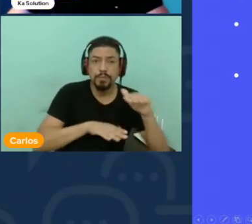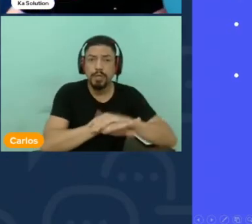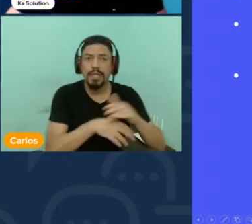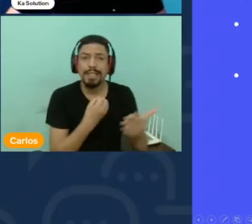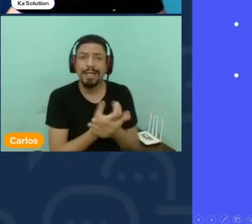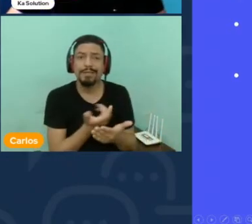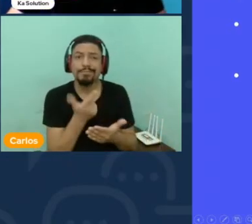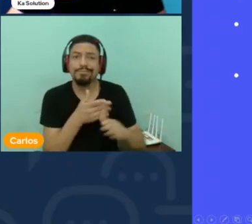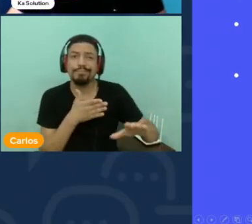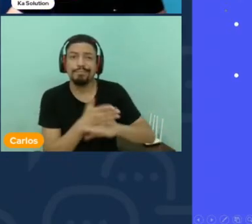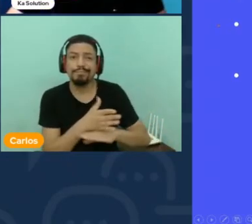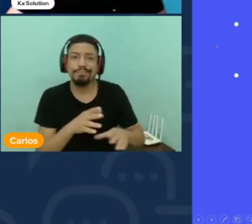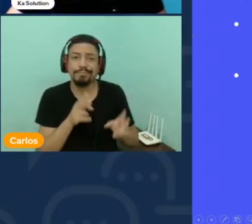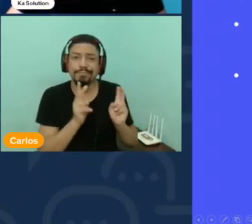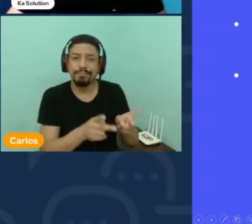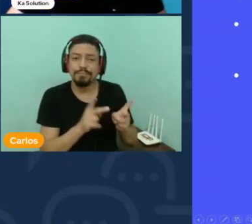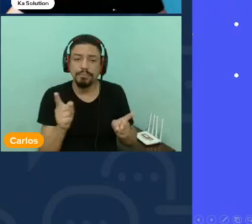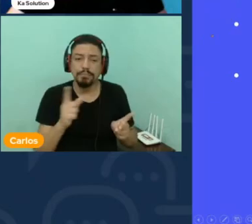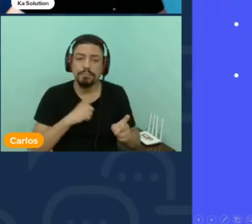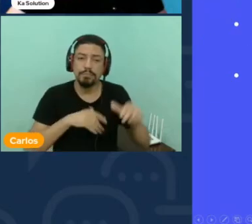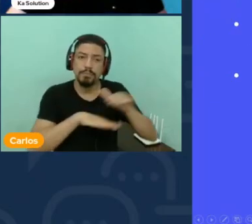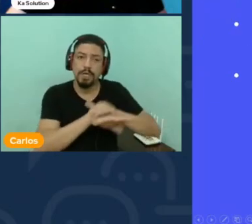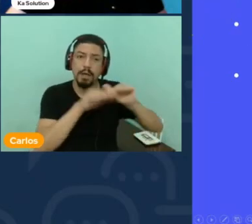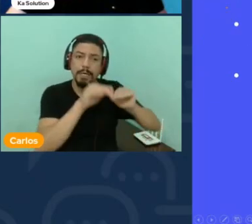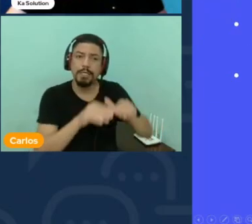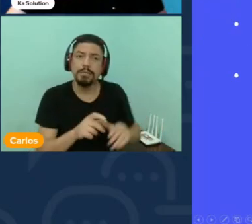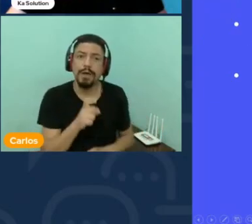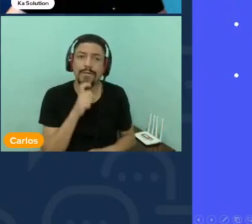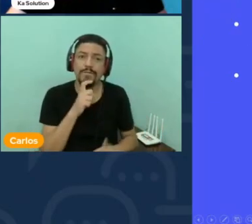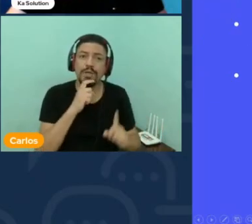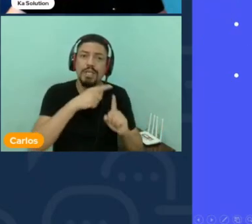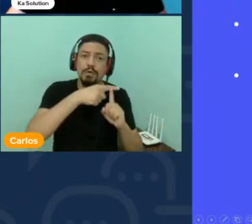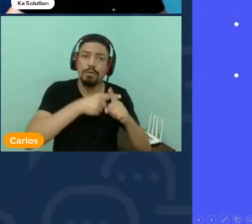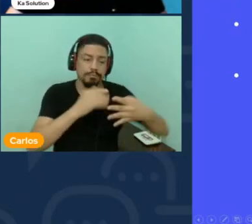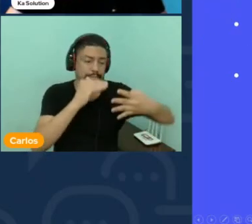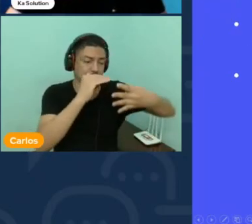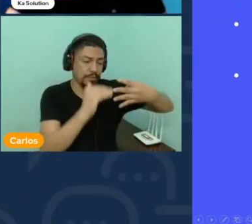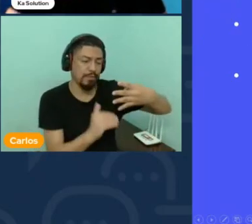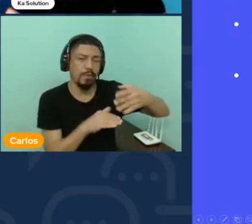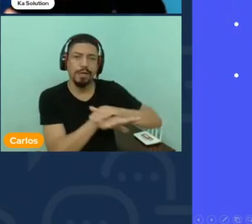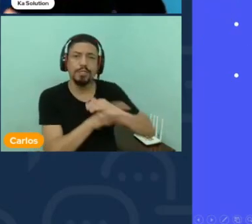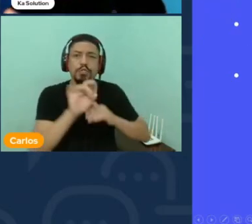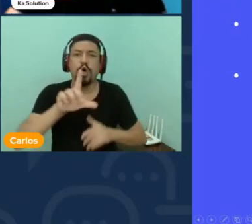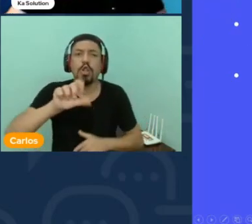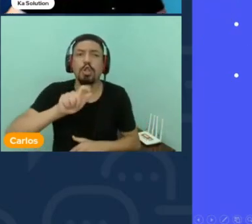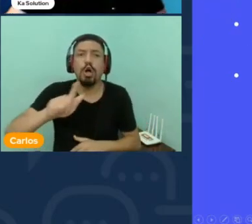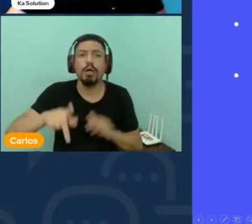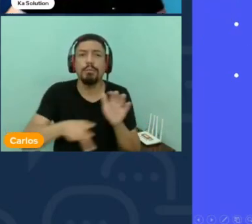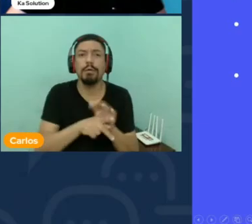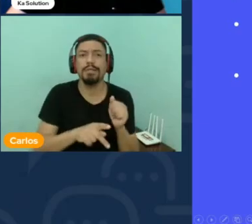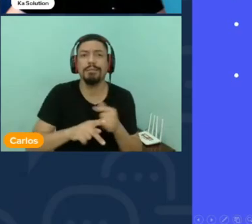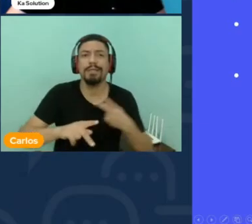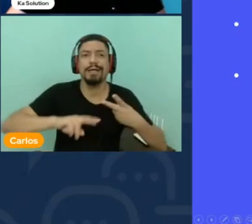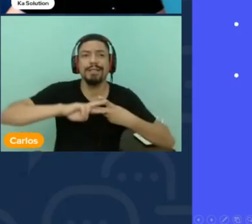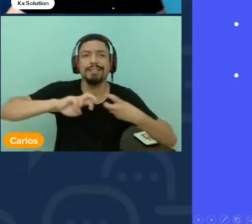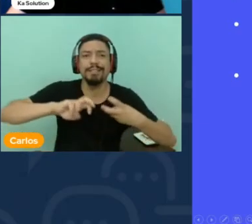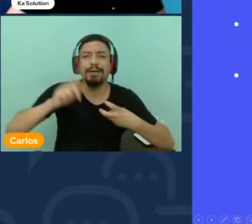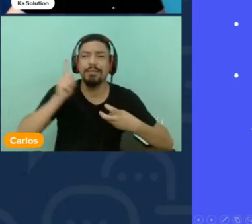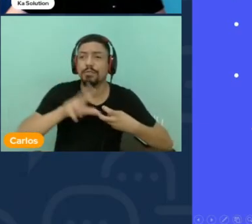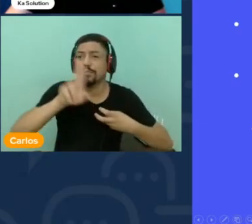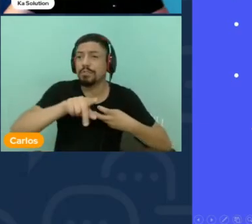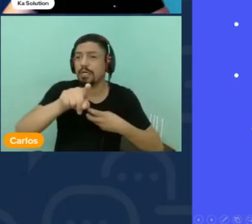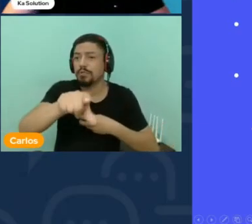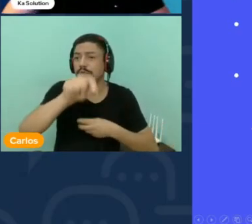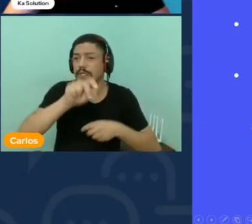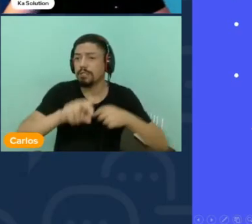tenho um armazenamento, por exemplo, mais frio. Estou guardando apenas ali os logs da minha aplicação. Posso usar um disco